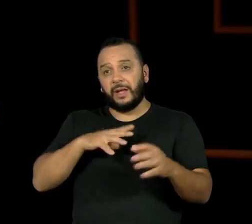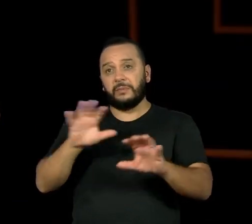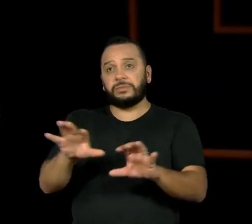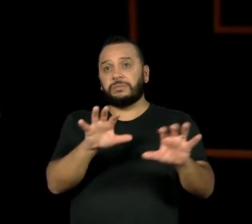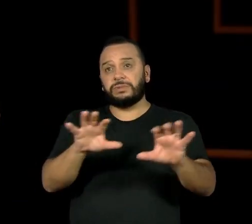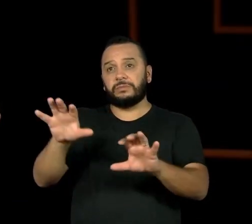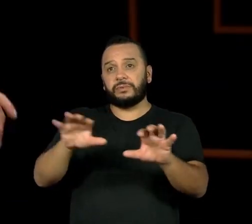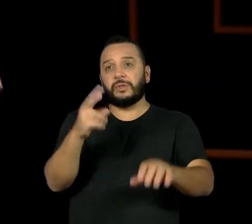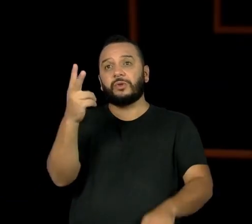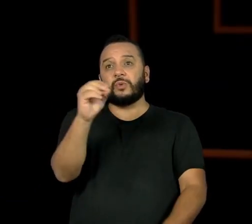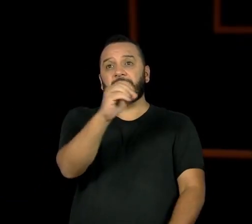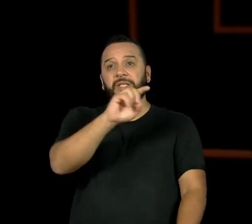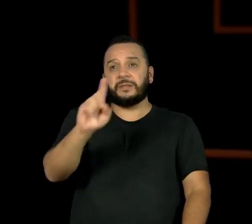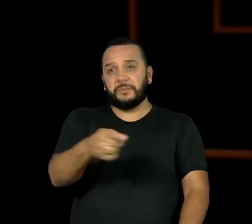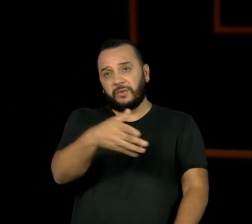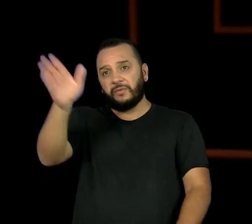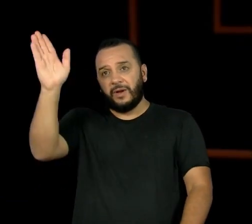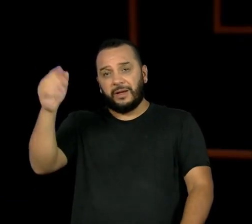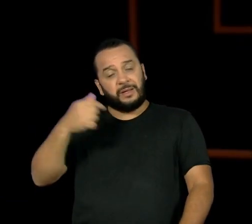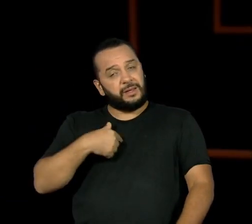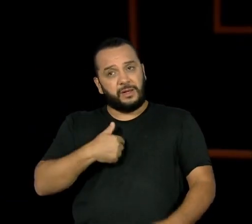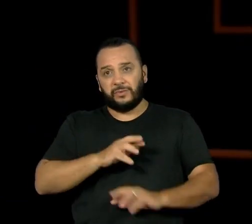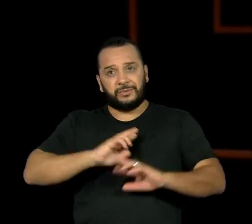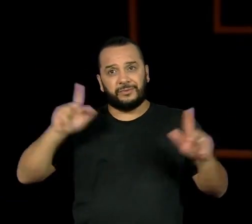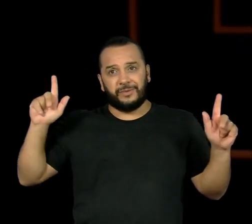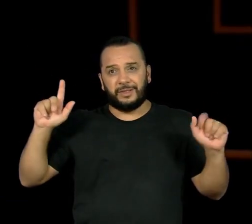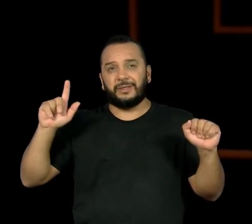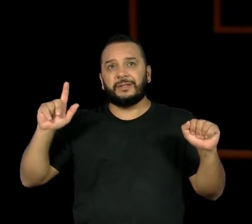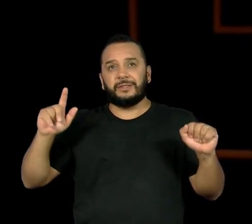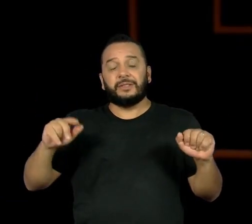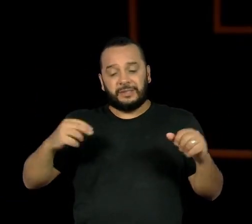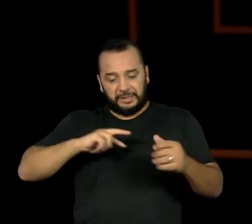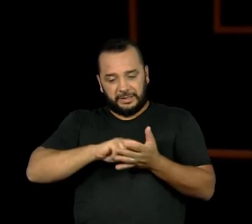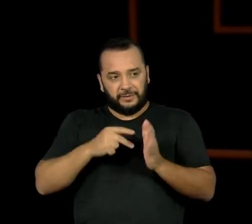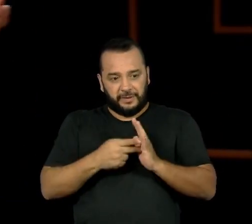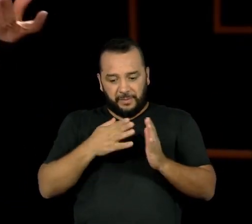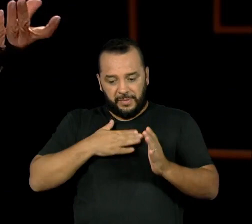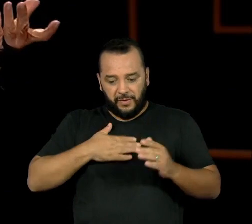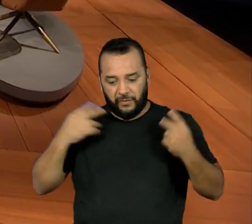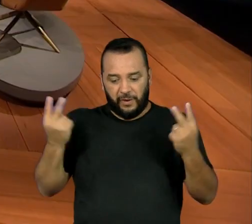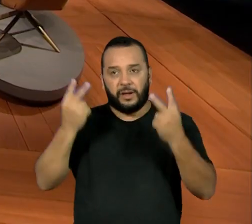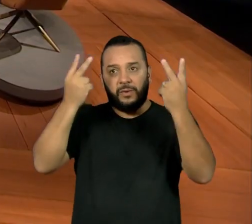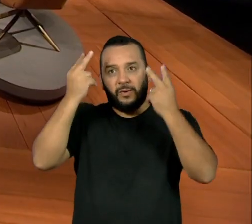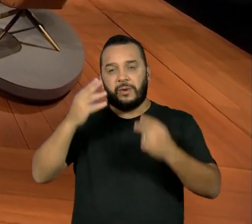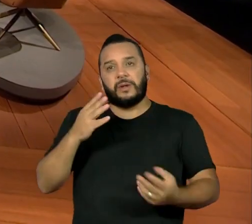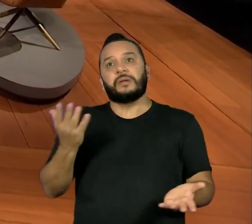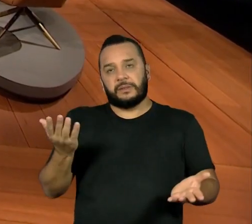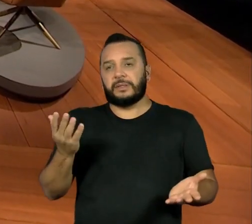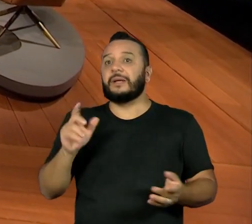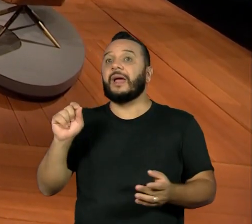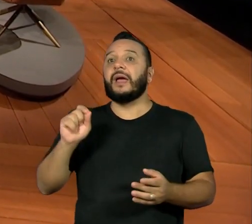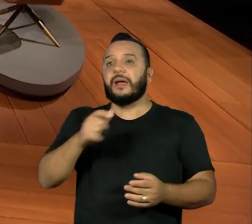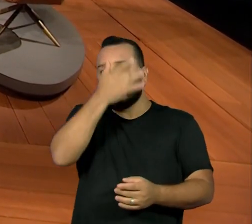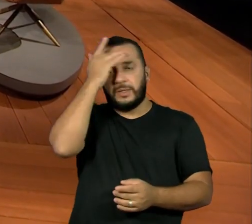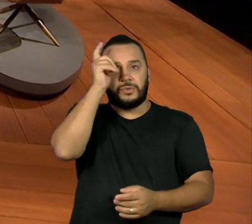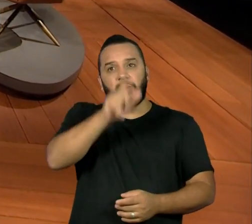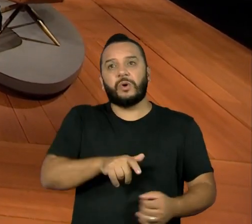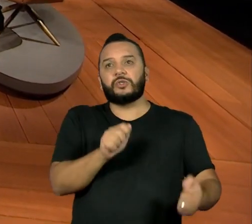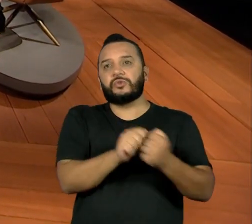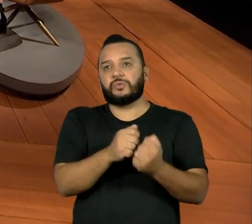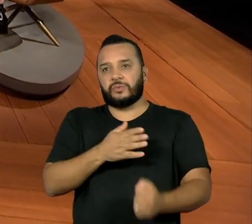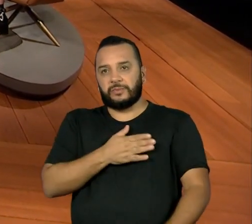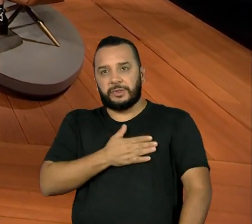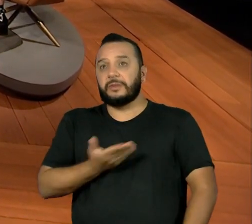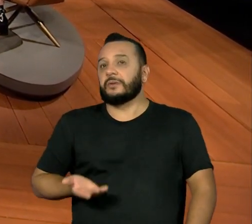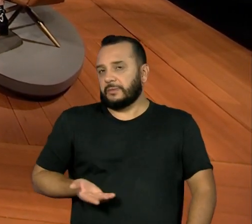tipo, é algo de reconquistar o seu valor, o seu lugar e qual é a pessoa que vai estar com você. É isso. Tem que ter uma pessoa